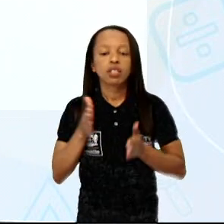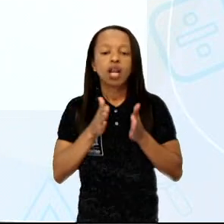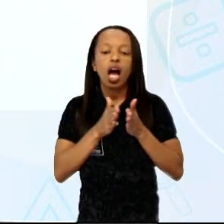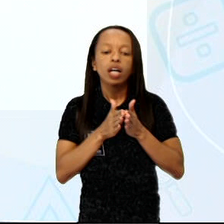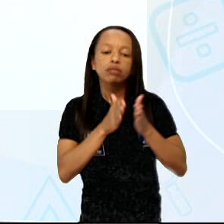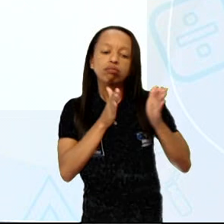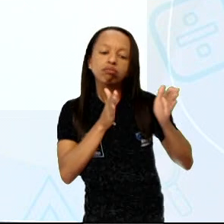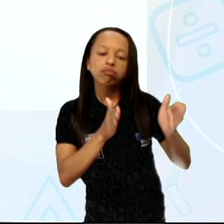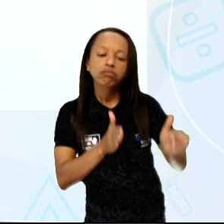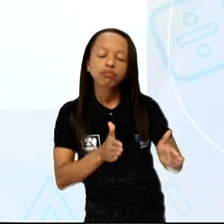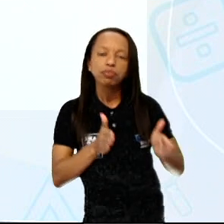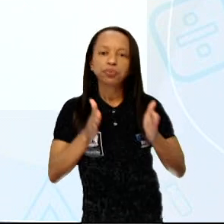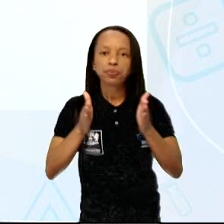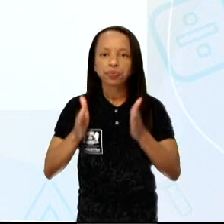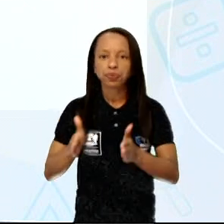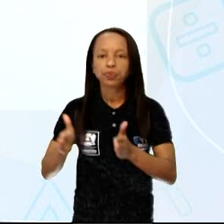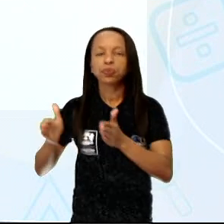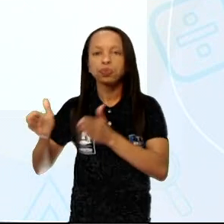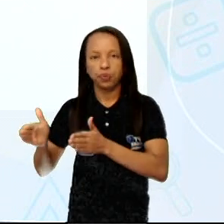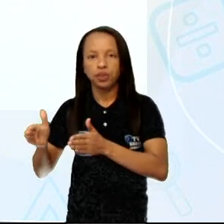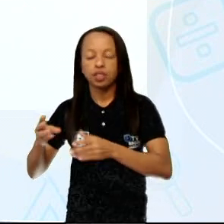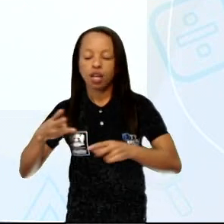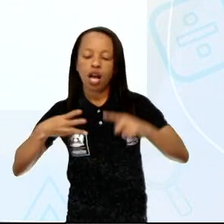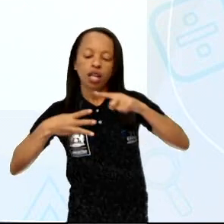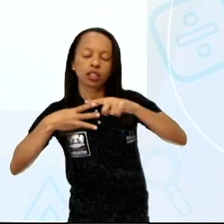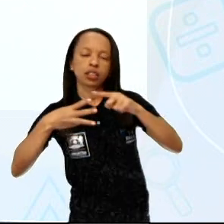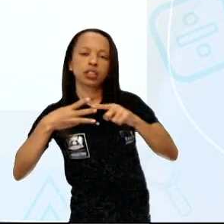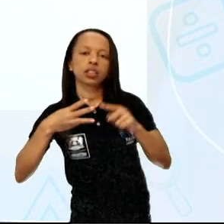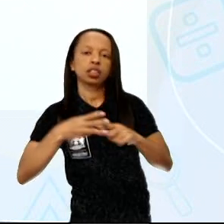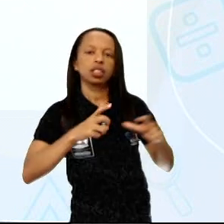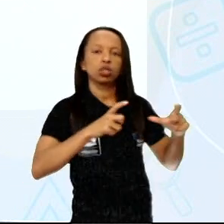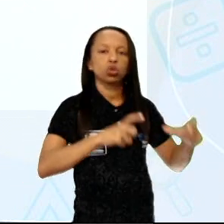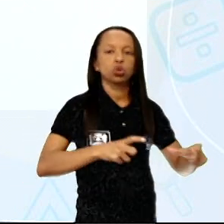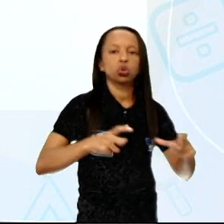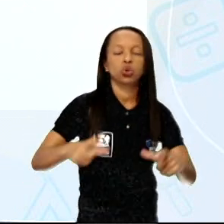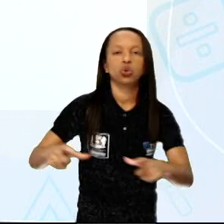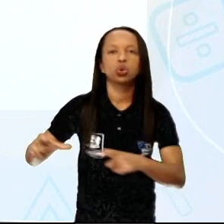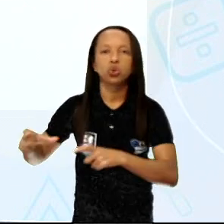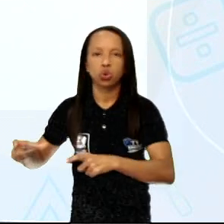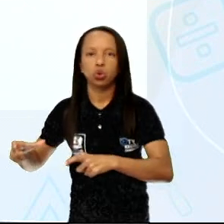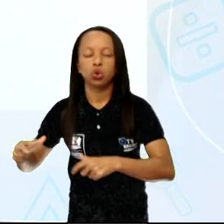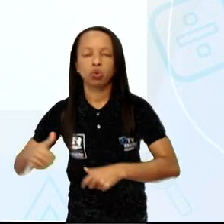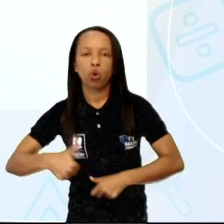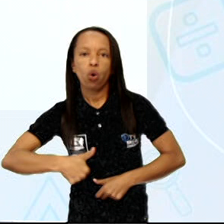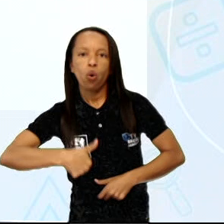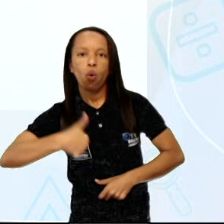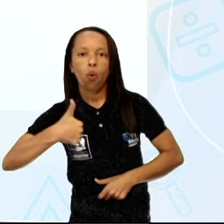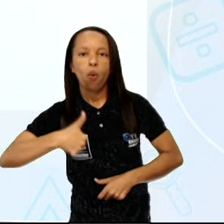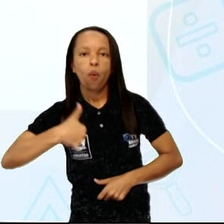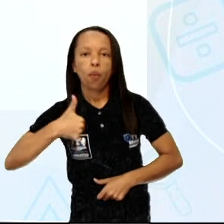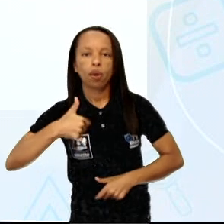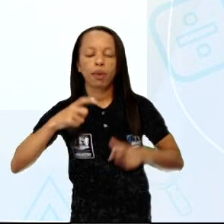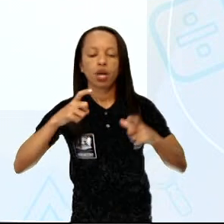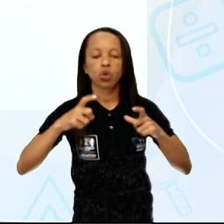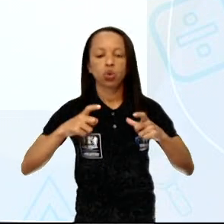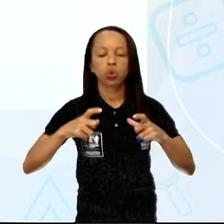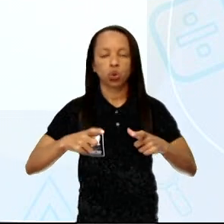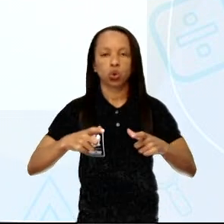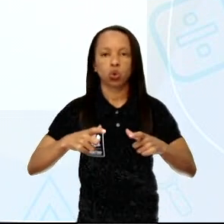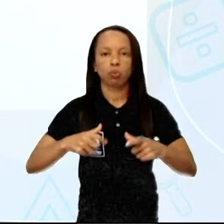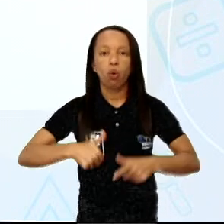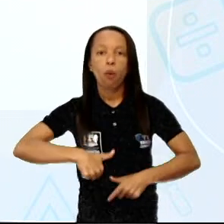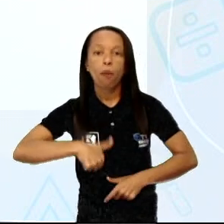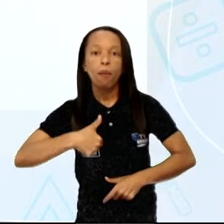grupos dentro da sociedade. O primeiro grupo a gente chama de Estado, de primeiro Estado. Ele era formado